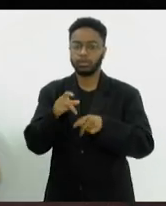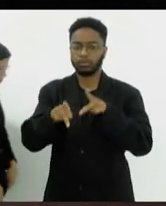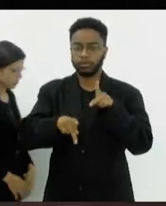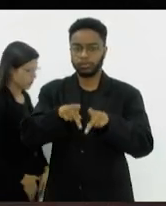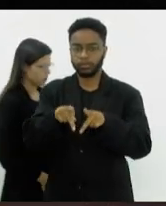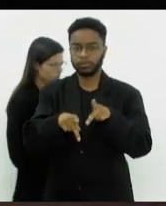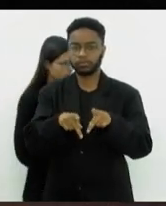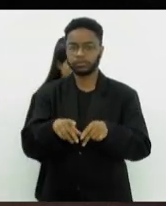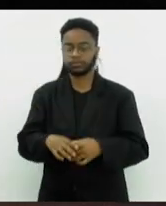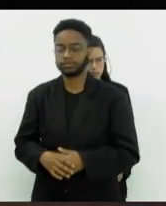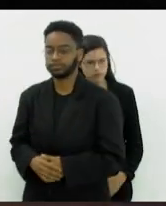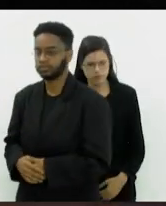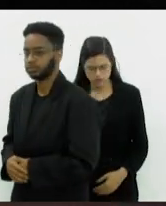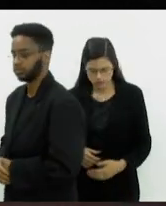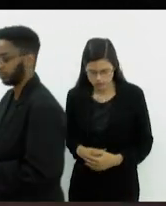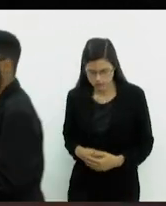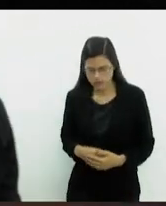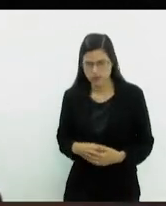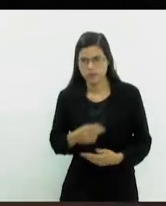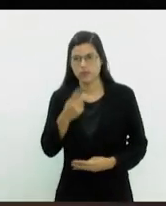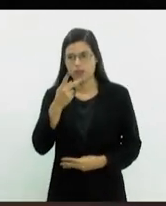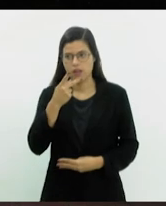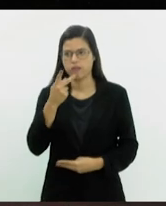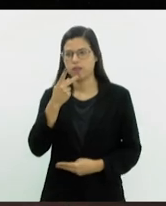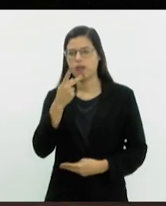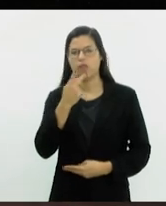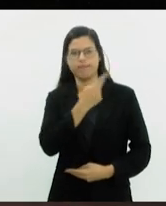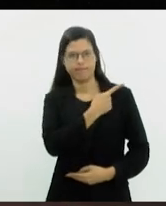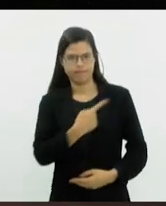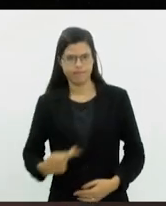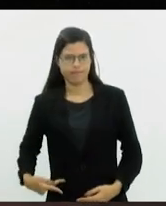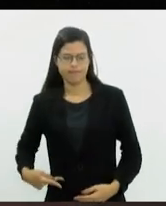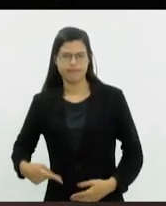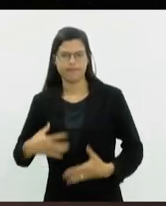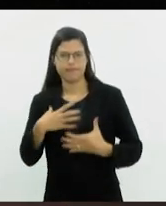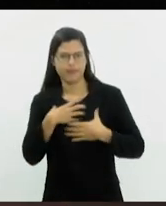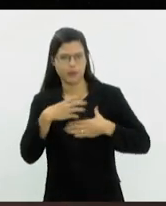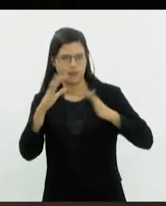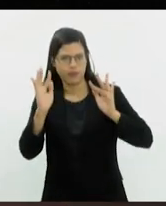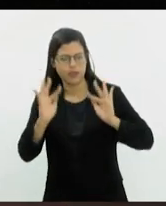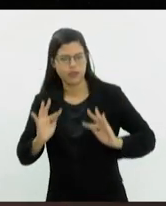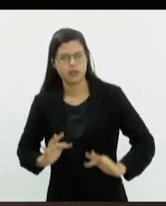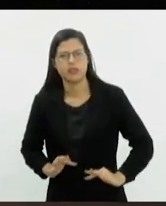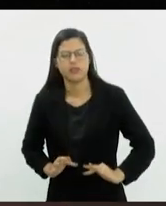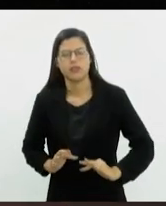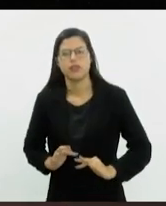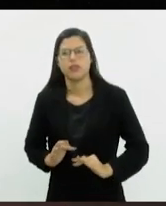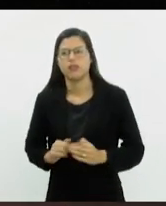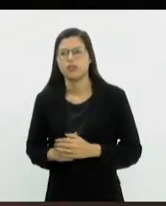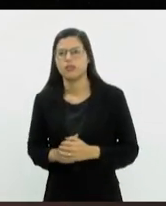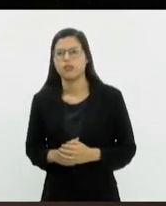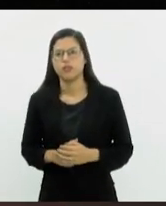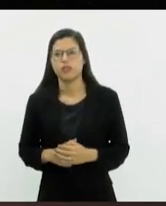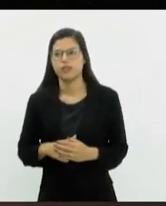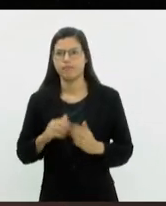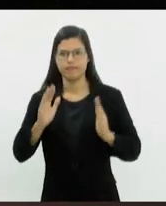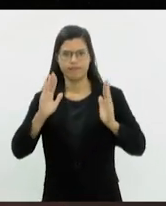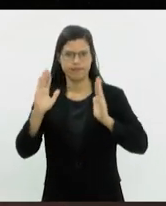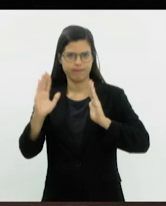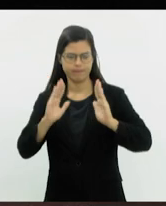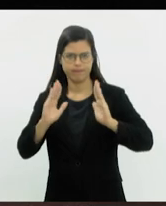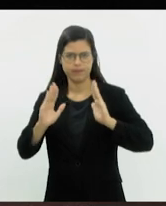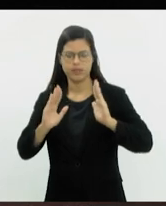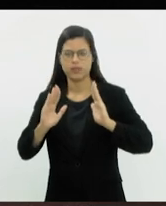E dizer, senhor presidente, que eu fico muito feliz. A gente, esse mandato